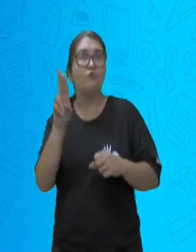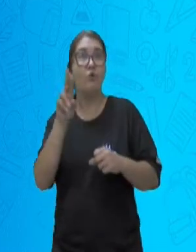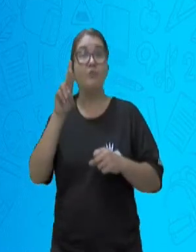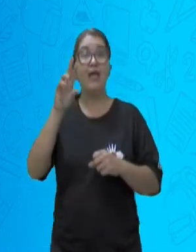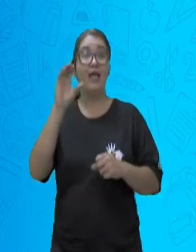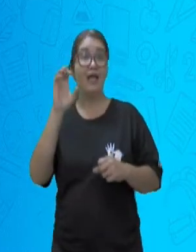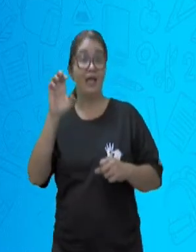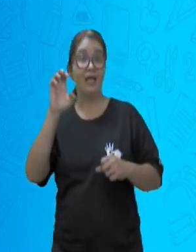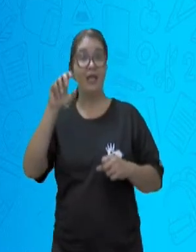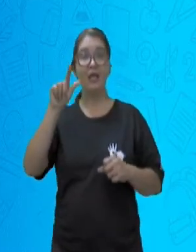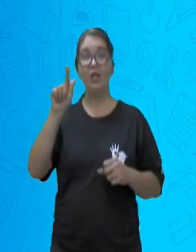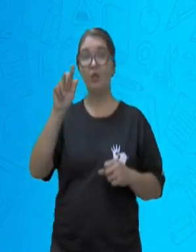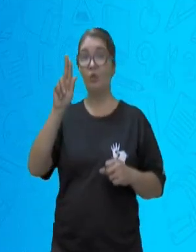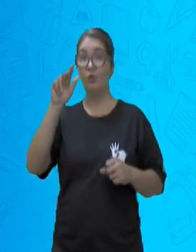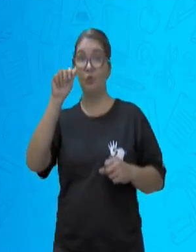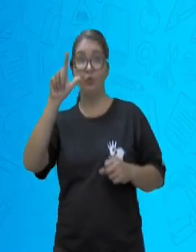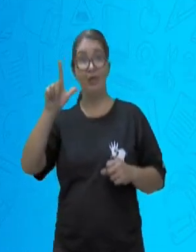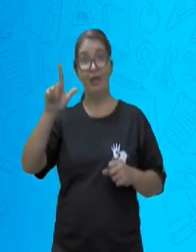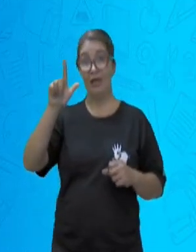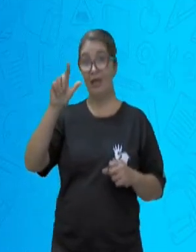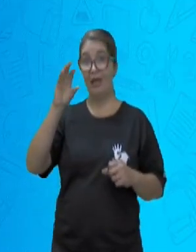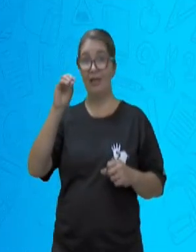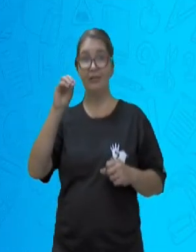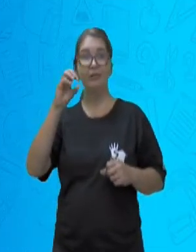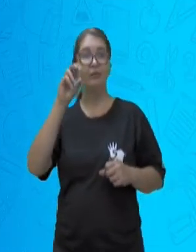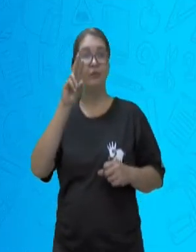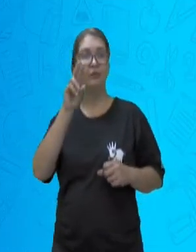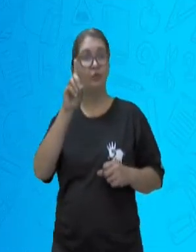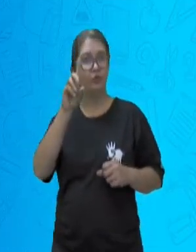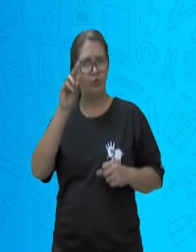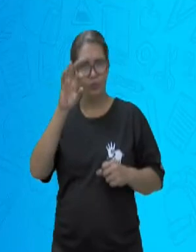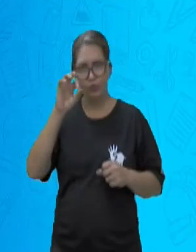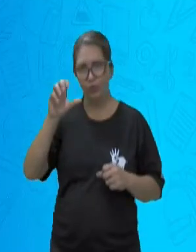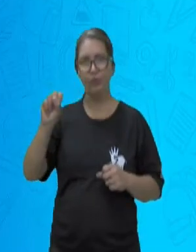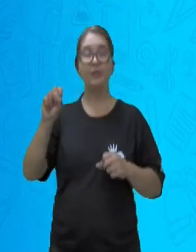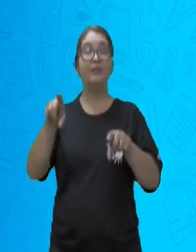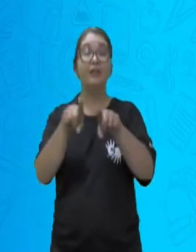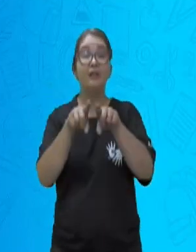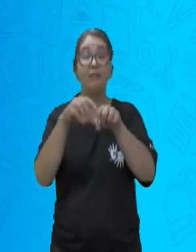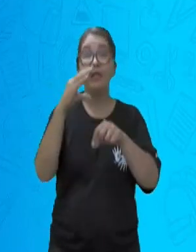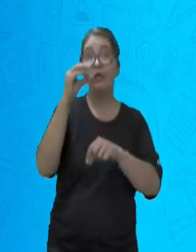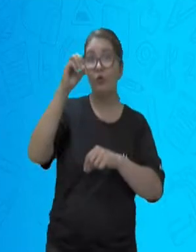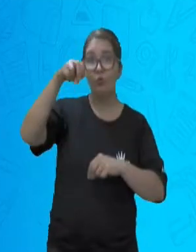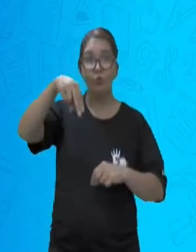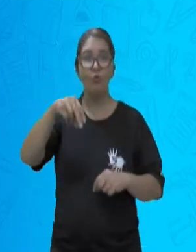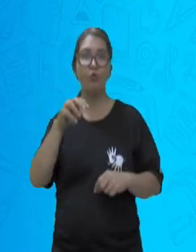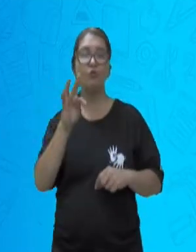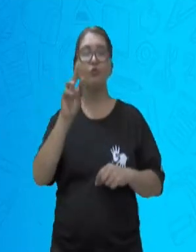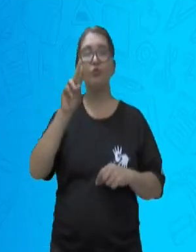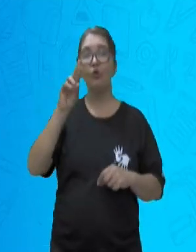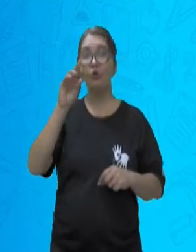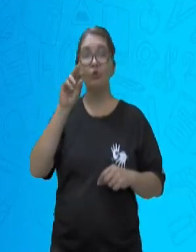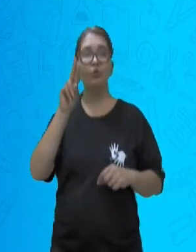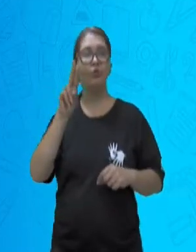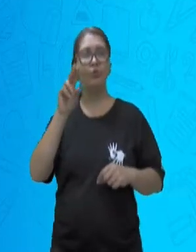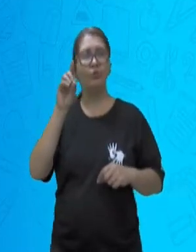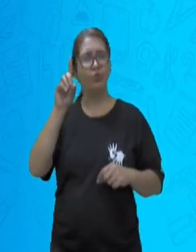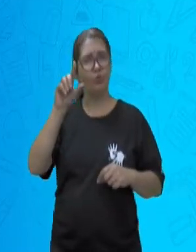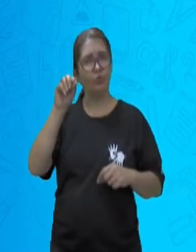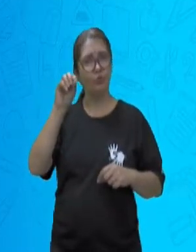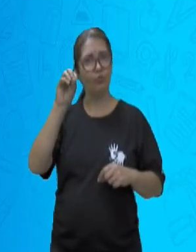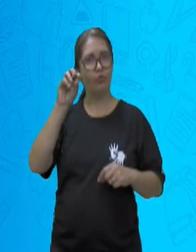bem diferentes, mas eles são naturais do seu dia a dia, vocês vão ver só. Eles fazem parte da